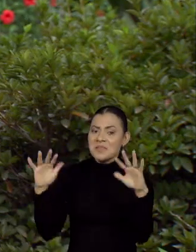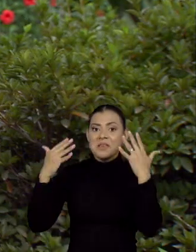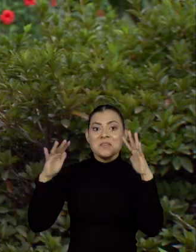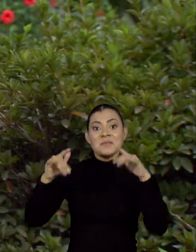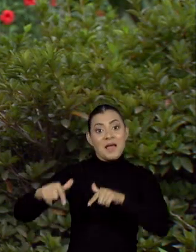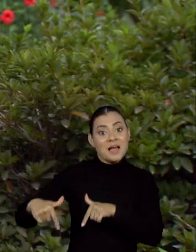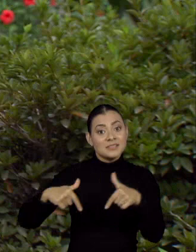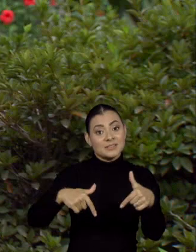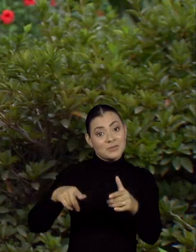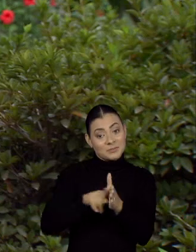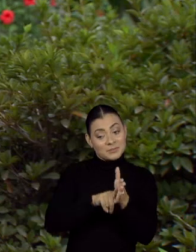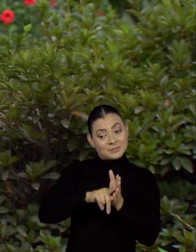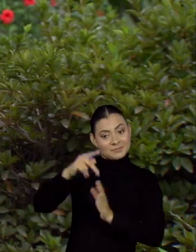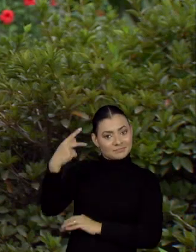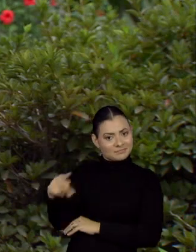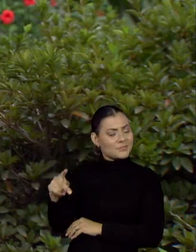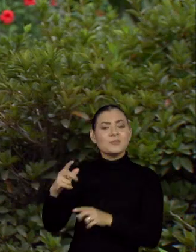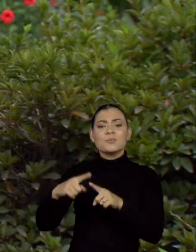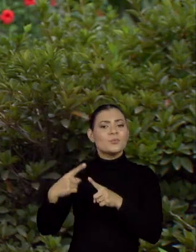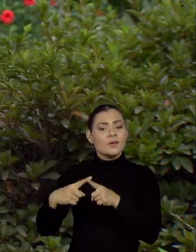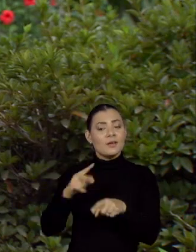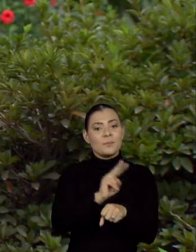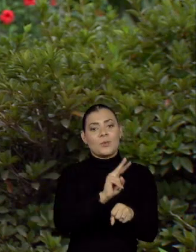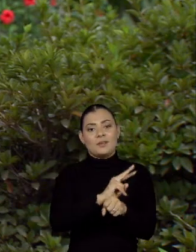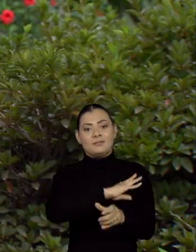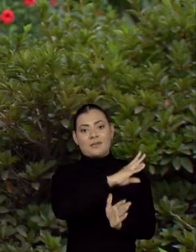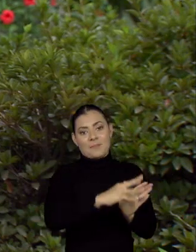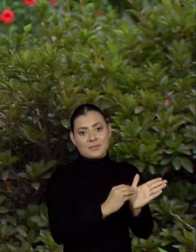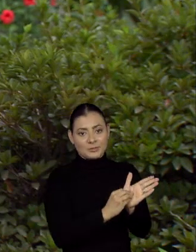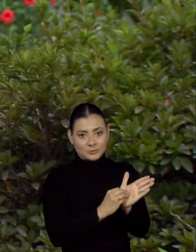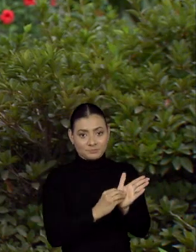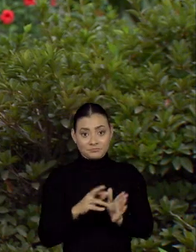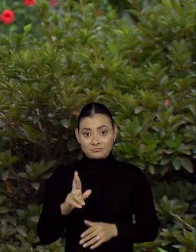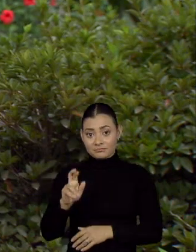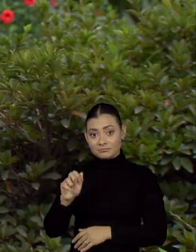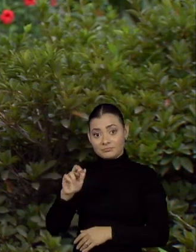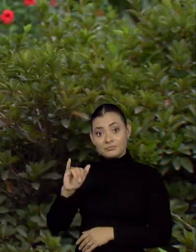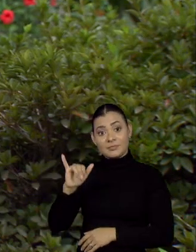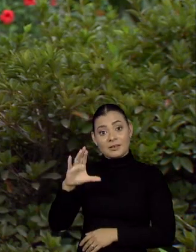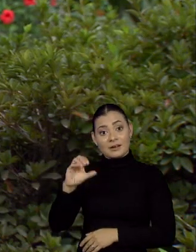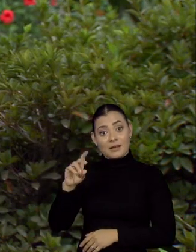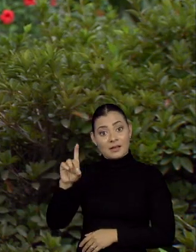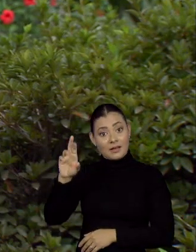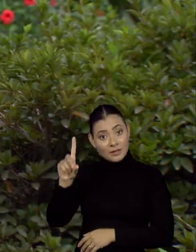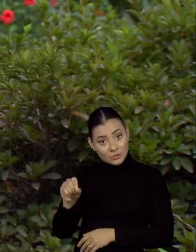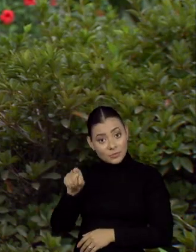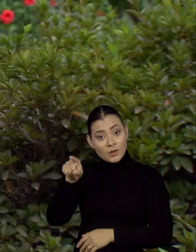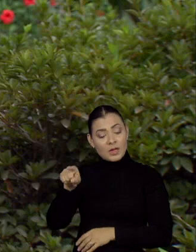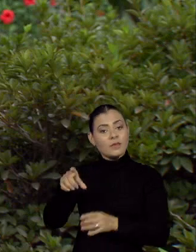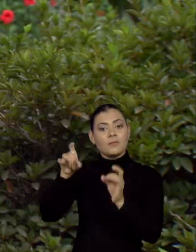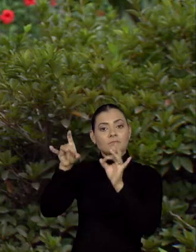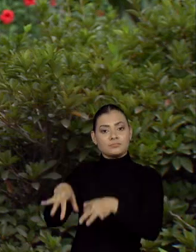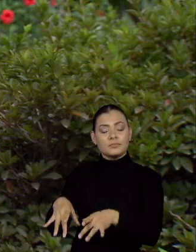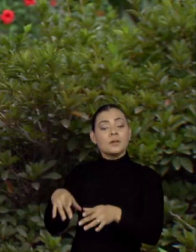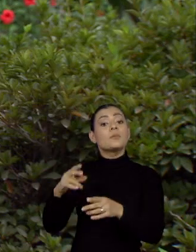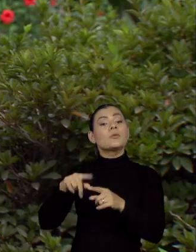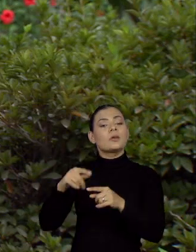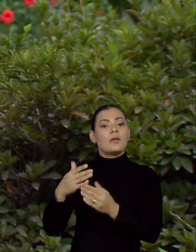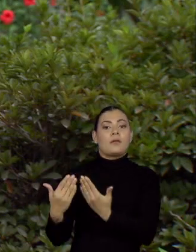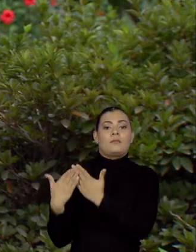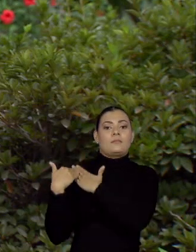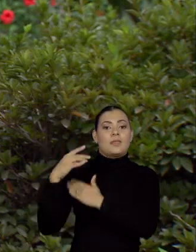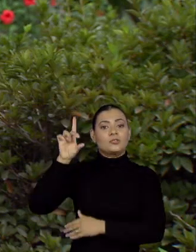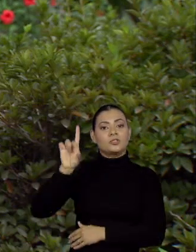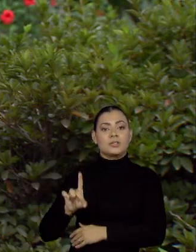do pesquisador em defesa da Amazônia. Ricardo Galvão foi exonerado em 2019 da direção do INPE